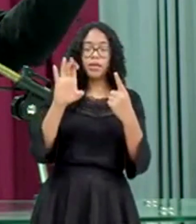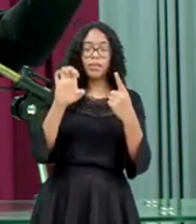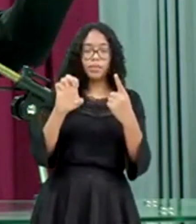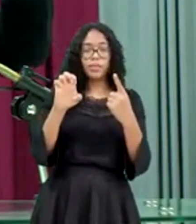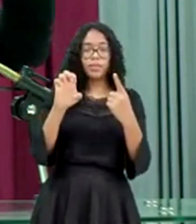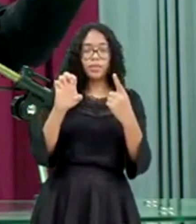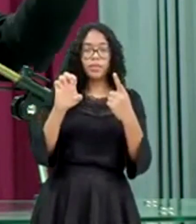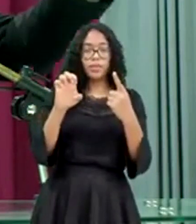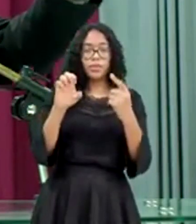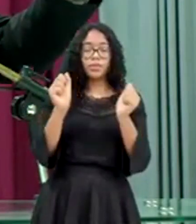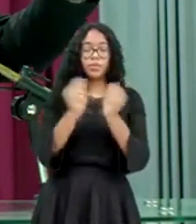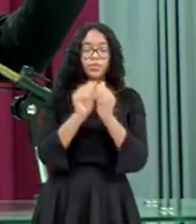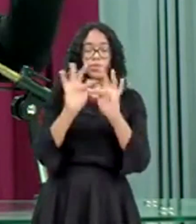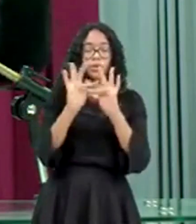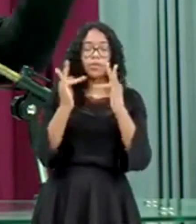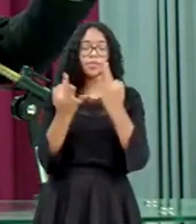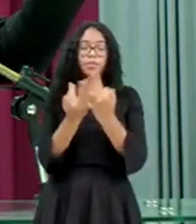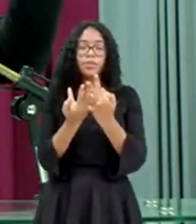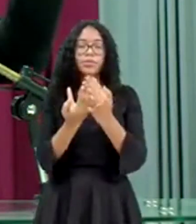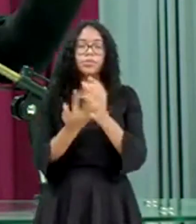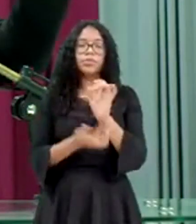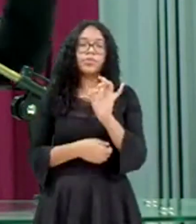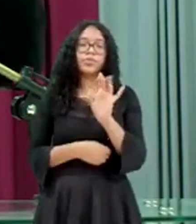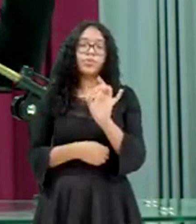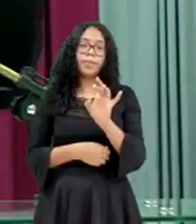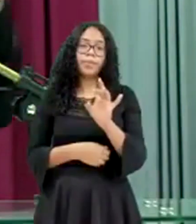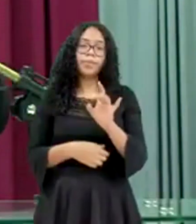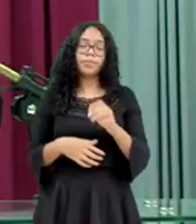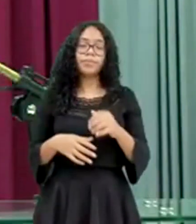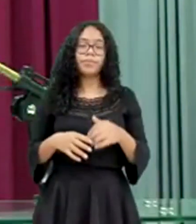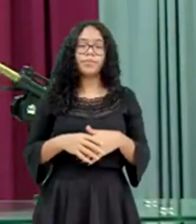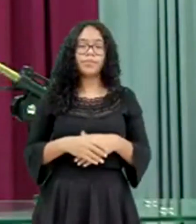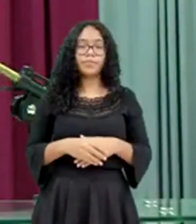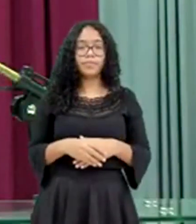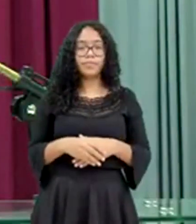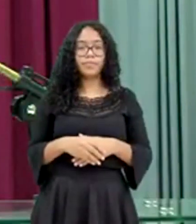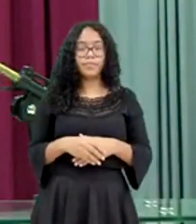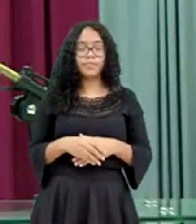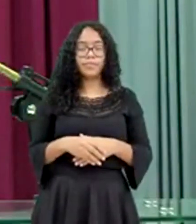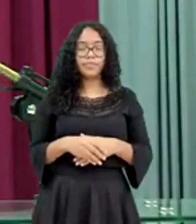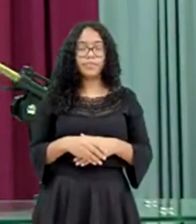entraram, mas eles mesmos caíram mortos no deserto.